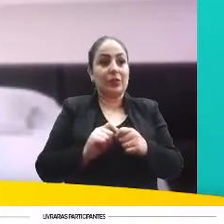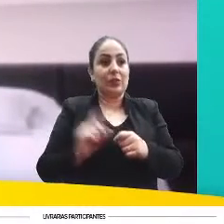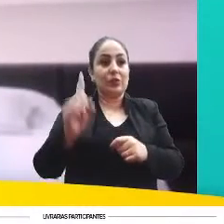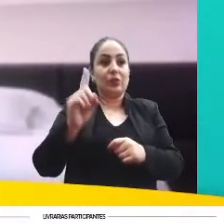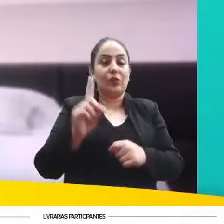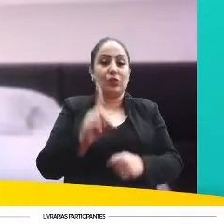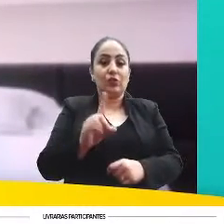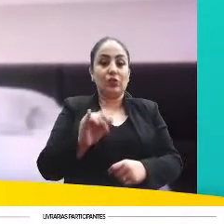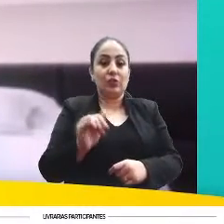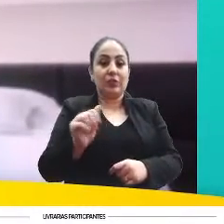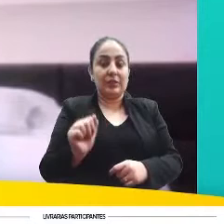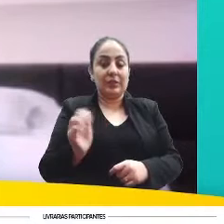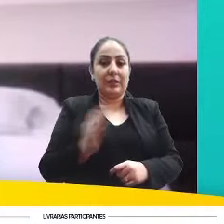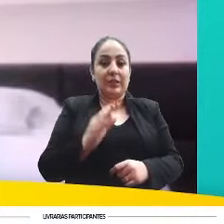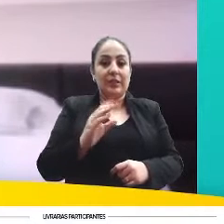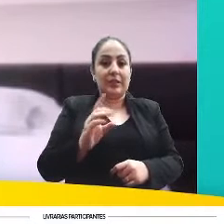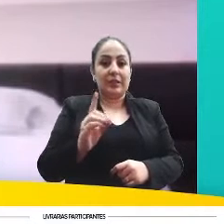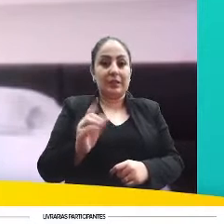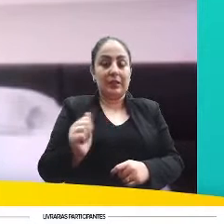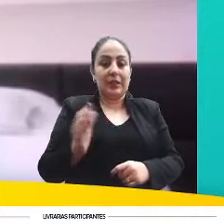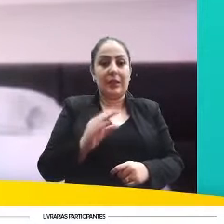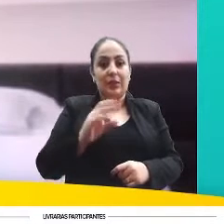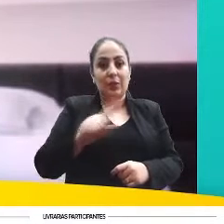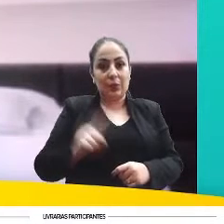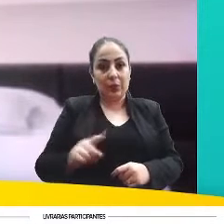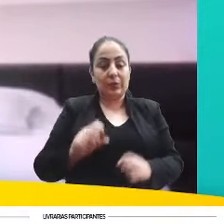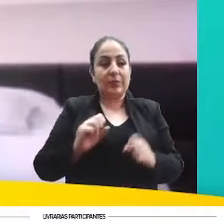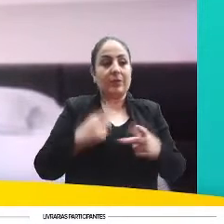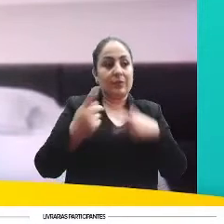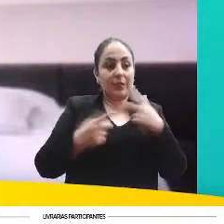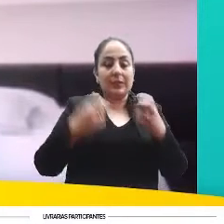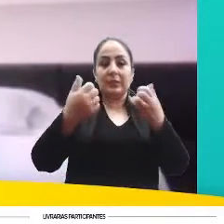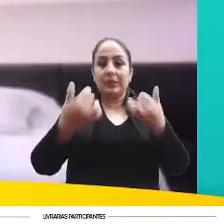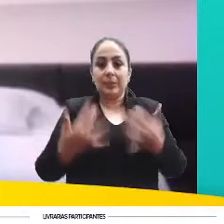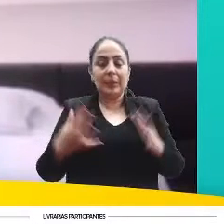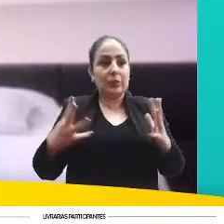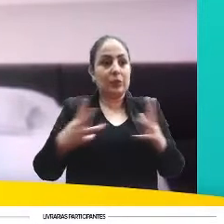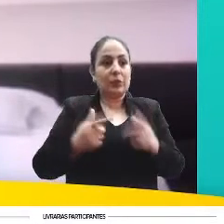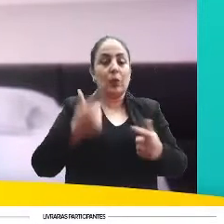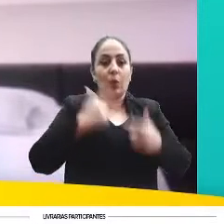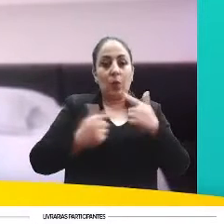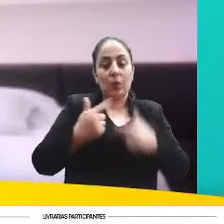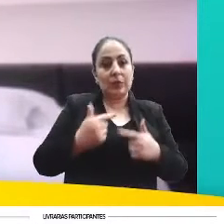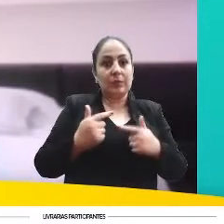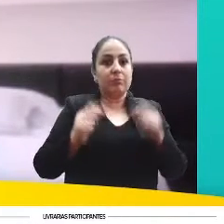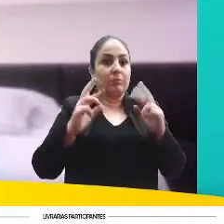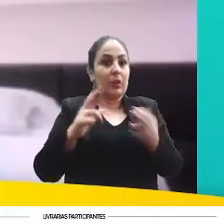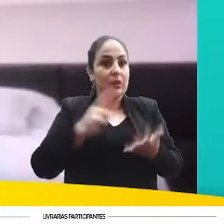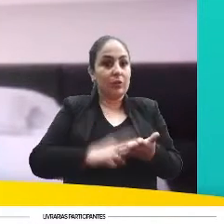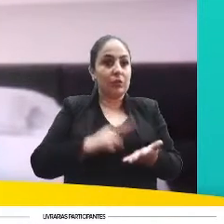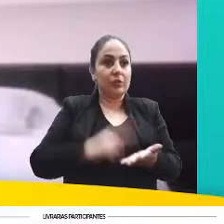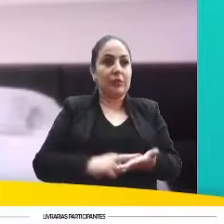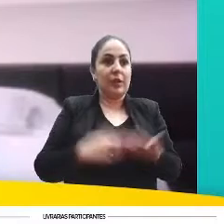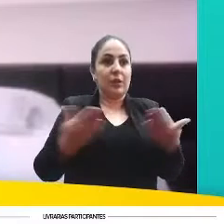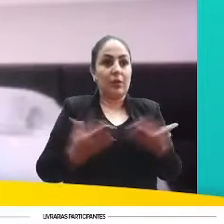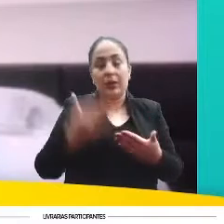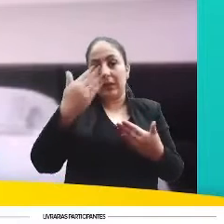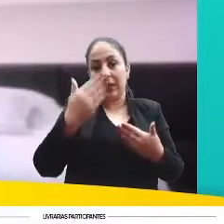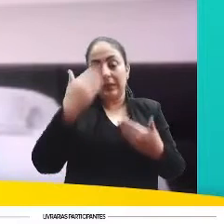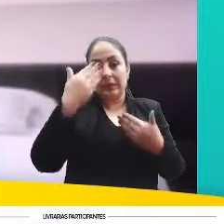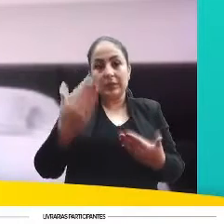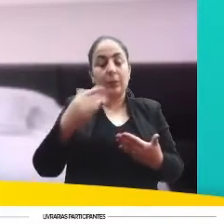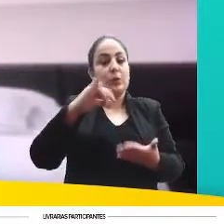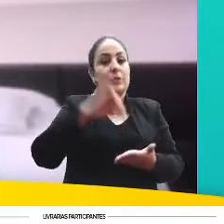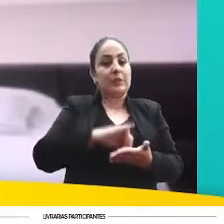Dias da Cruz. Isso é referido, é explicado, então gostaria de fazer o registro aqui, meu agradecimento ao Centro